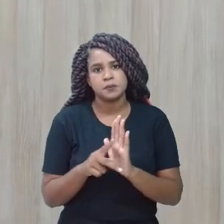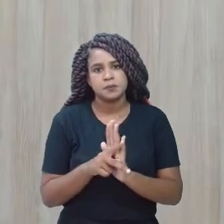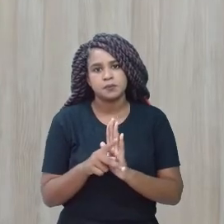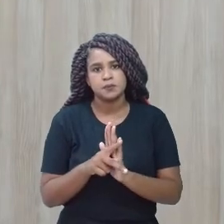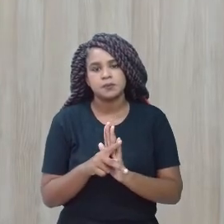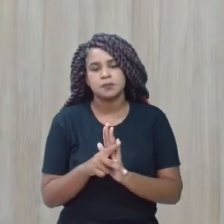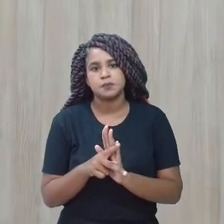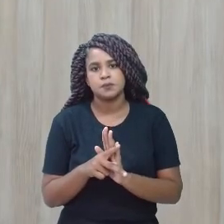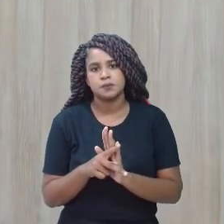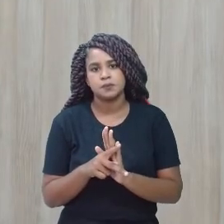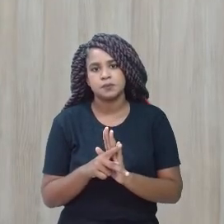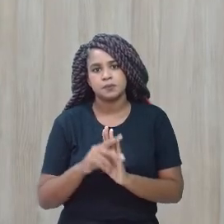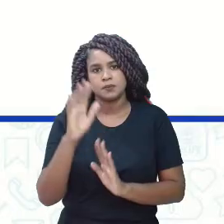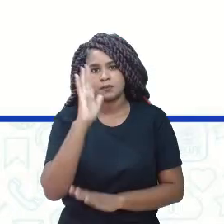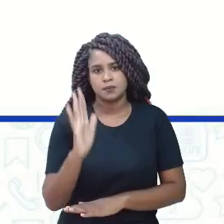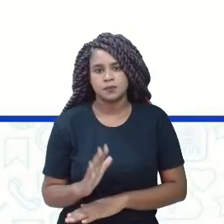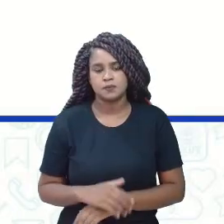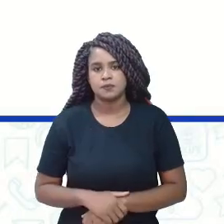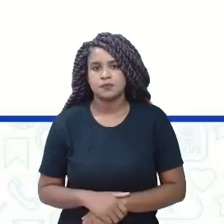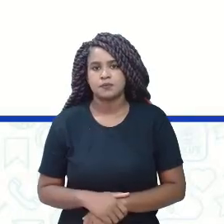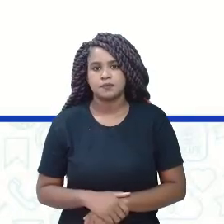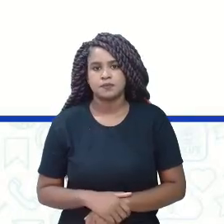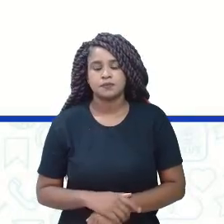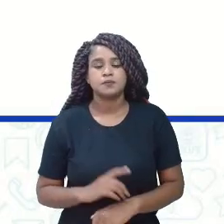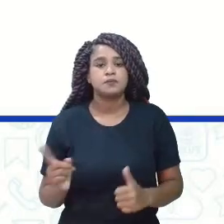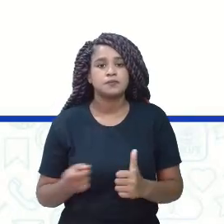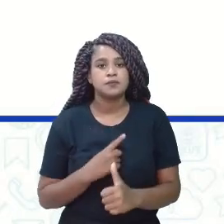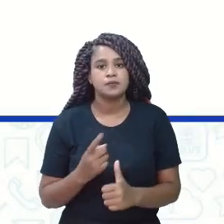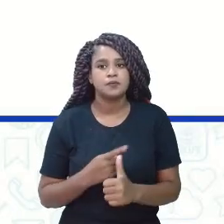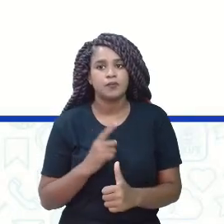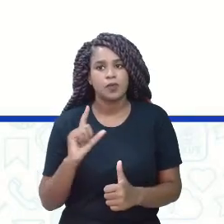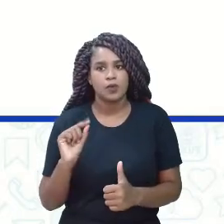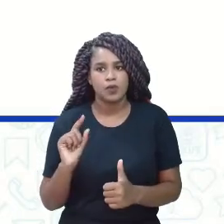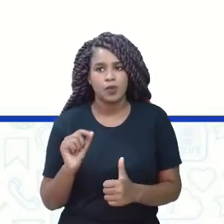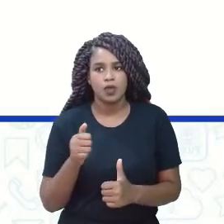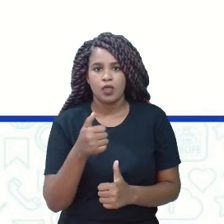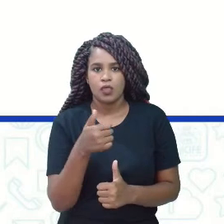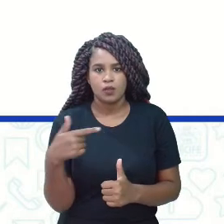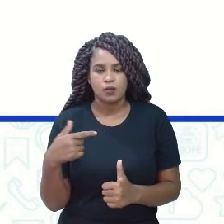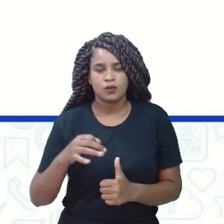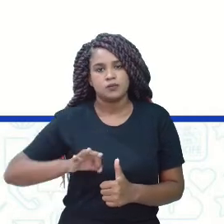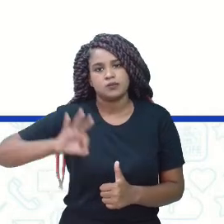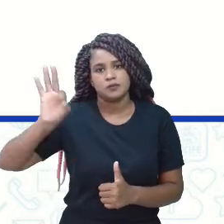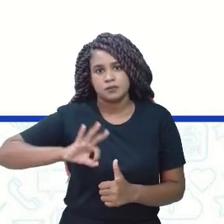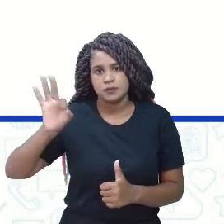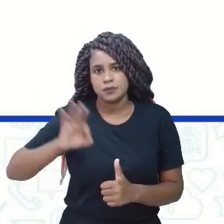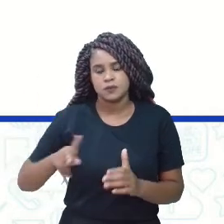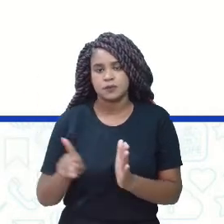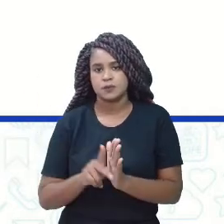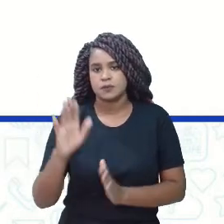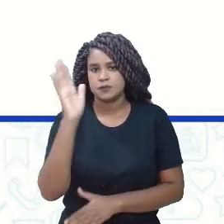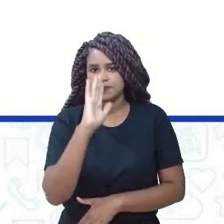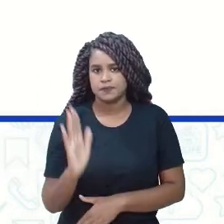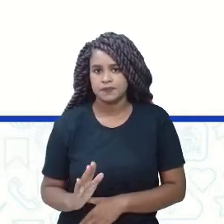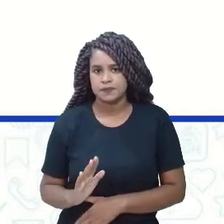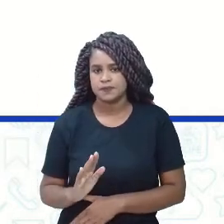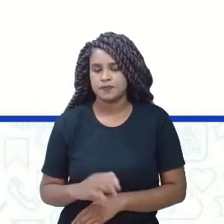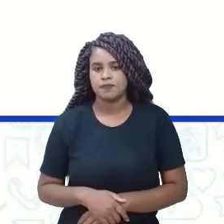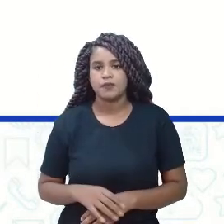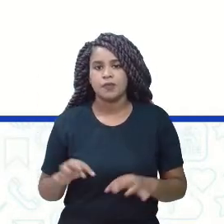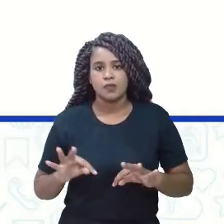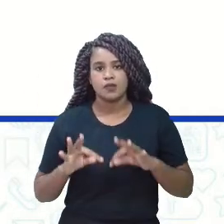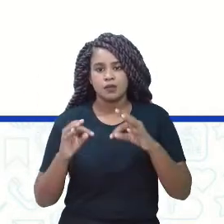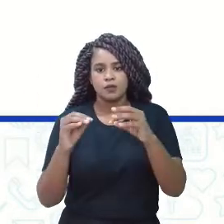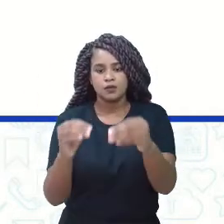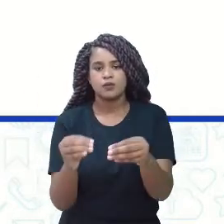território brasileiro. Primeiramente, né, se concentra cerca de 12% no nosso território brasileiro de todas as reservas de